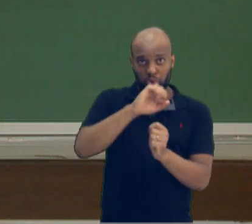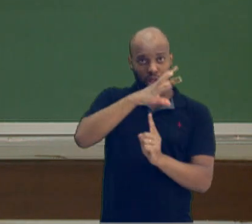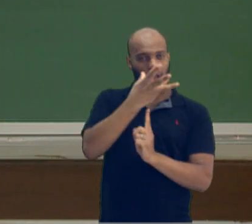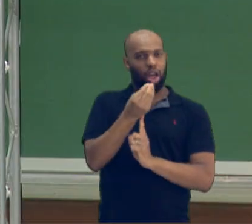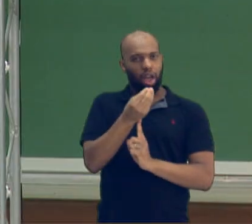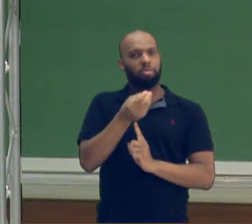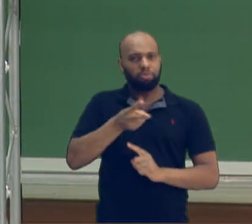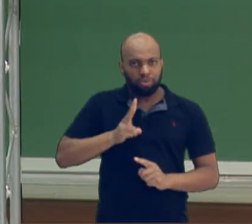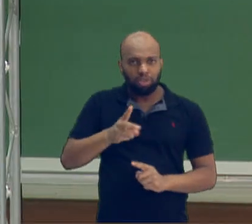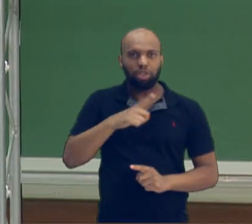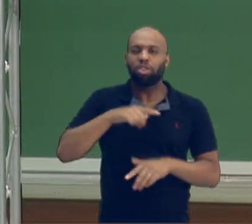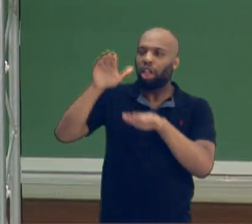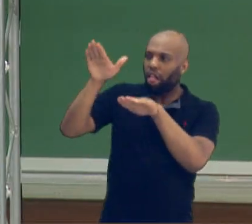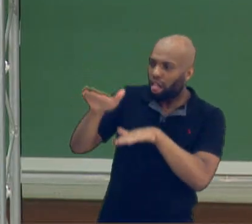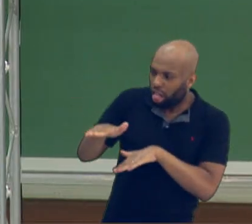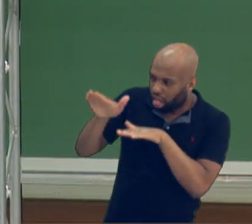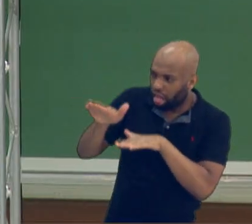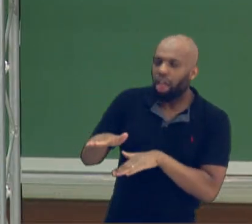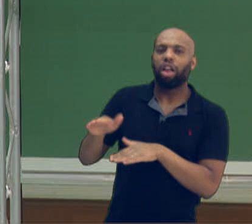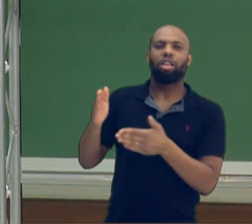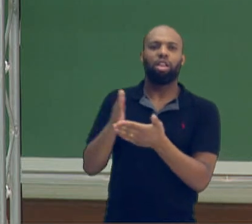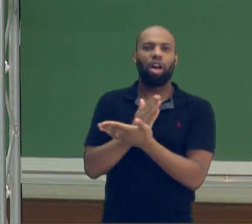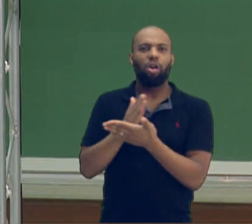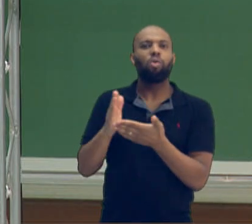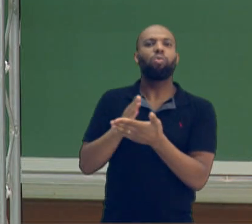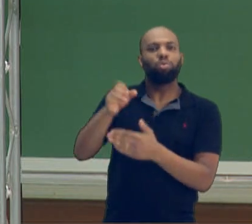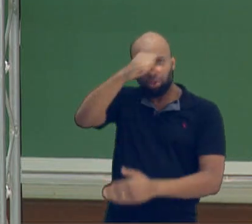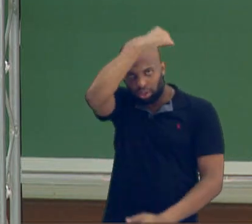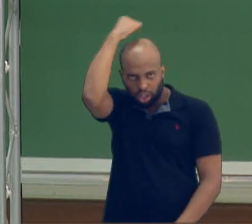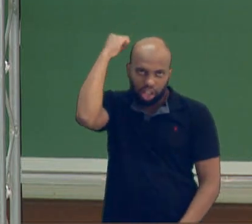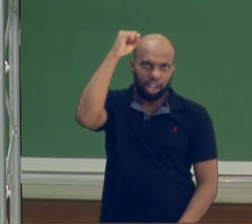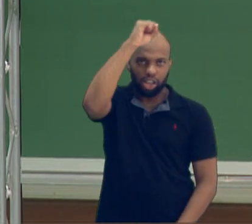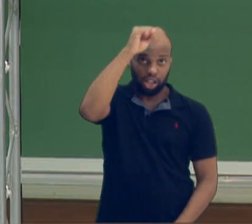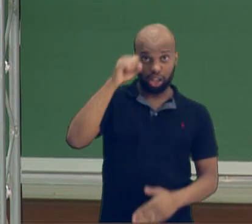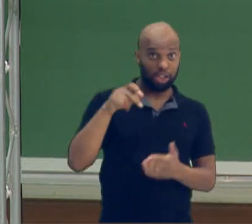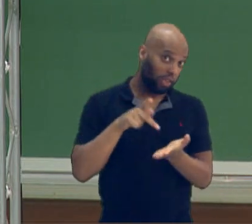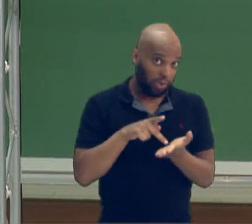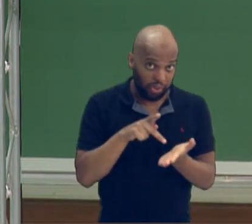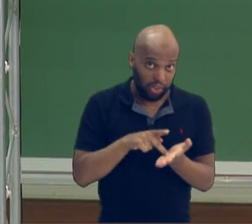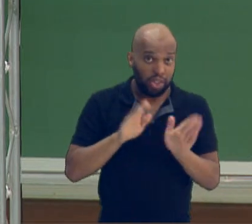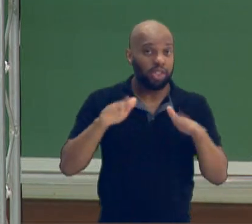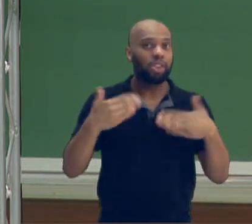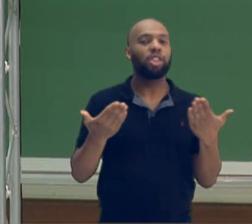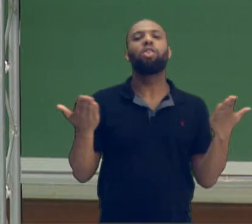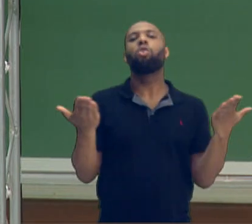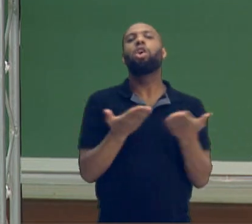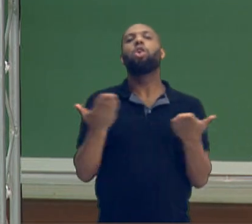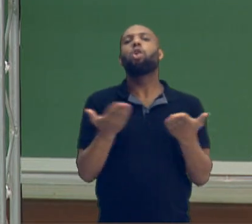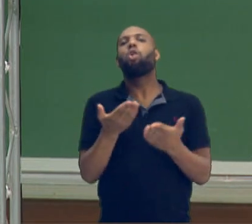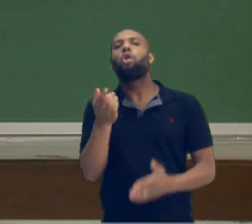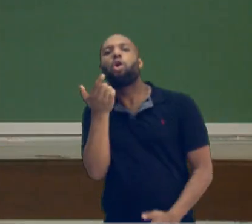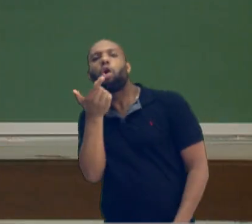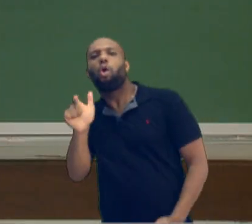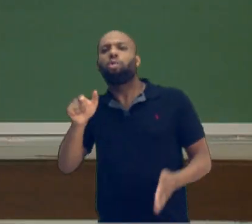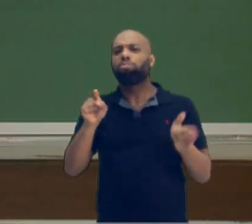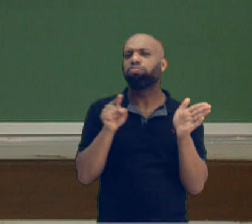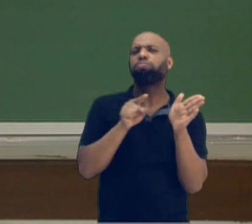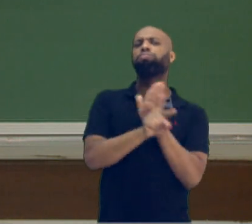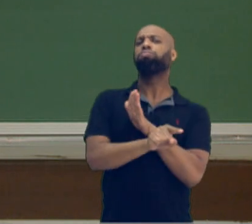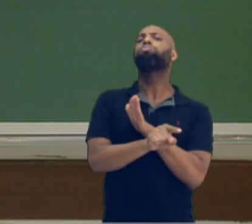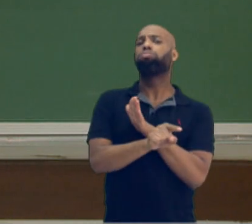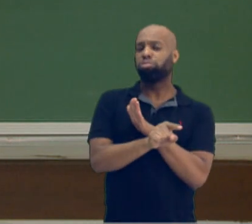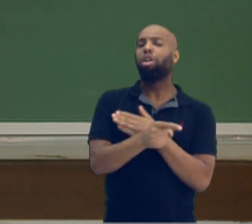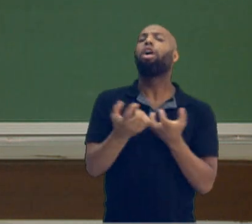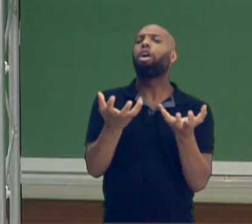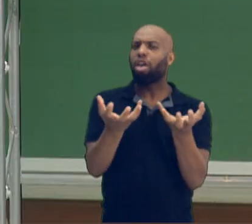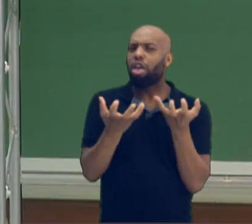Sempre estavam reverenciando ao sagrado, não é mesmo? Então vamos para a próxima questão.